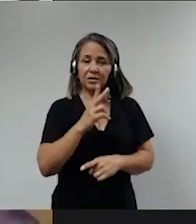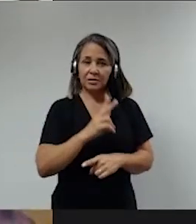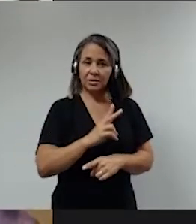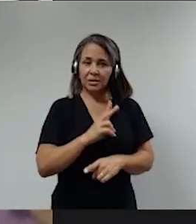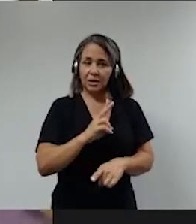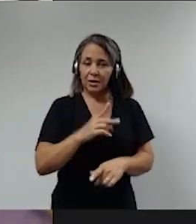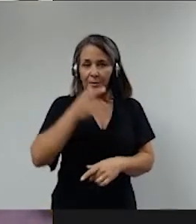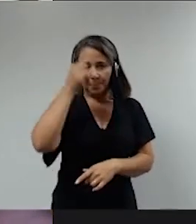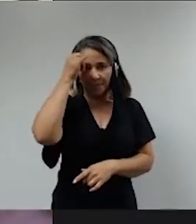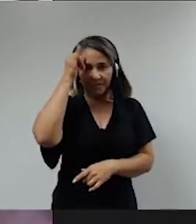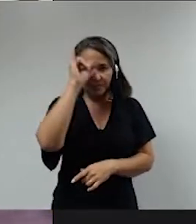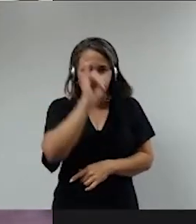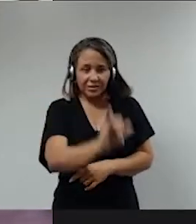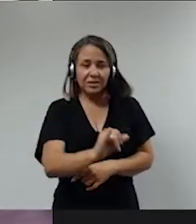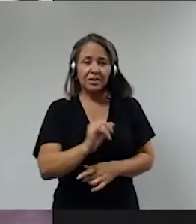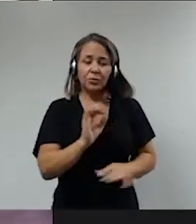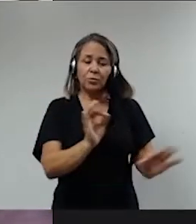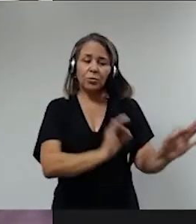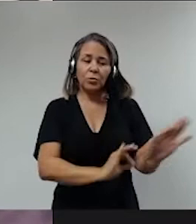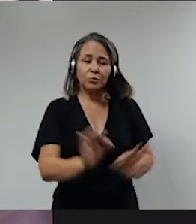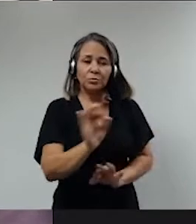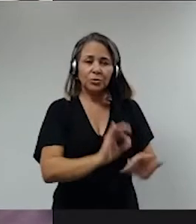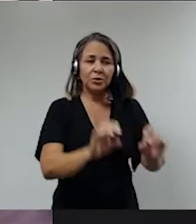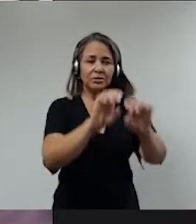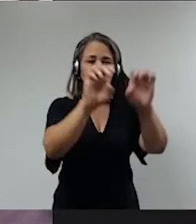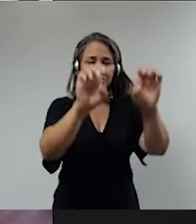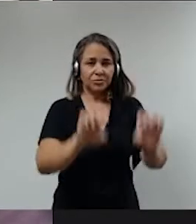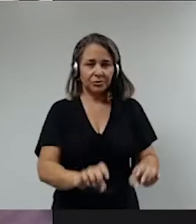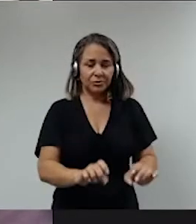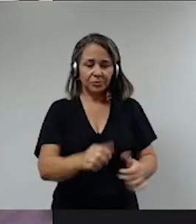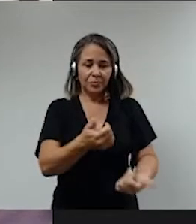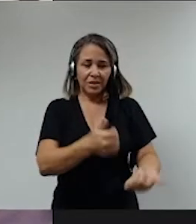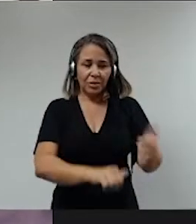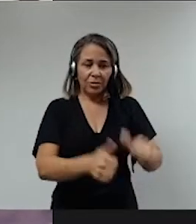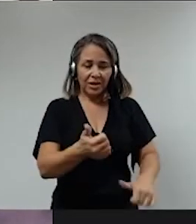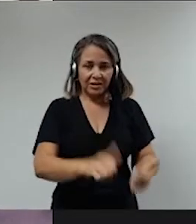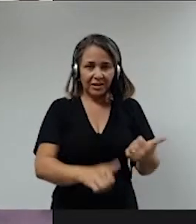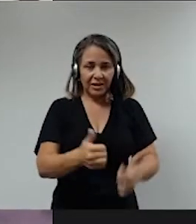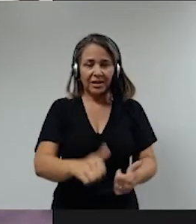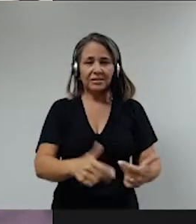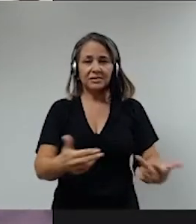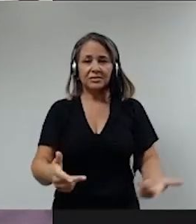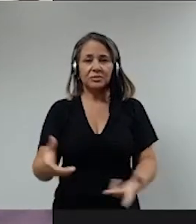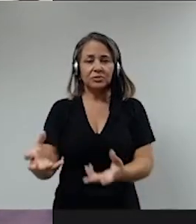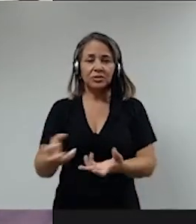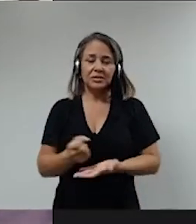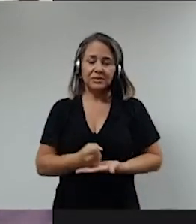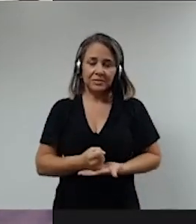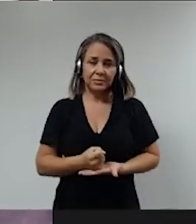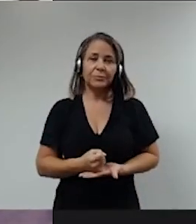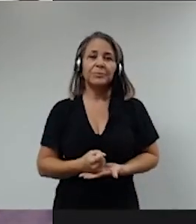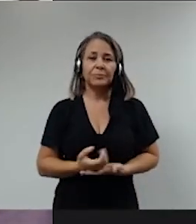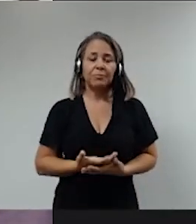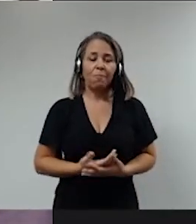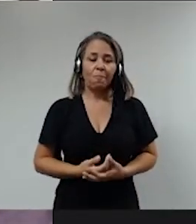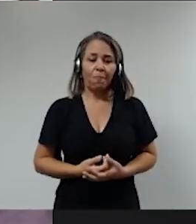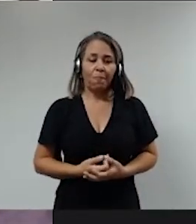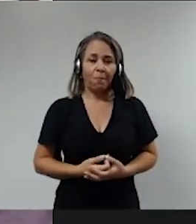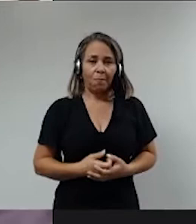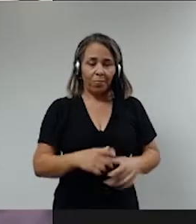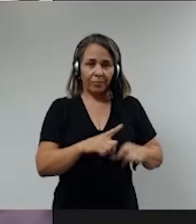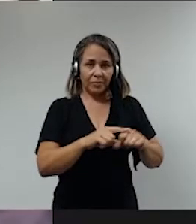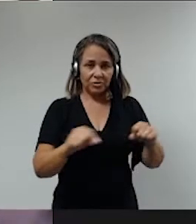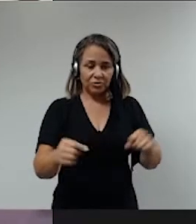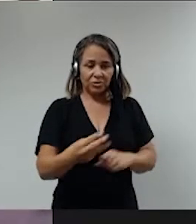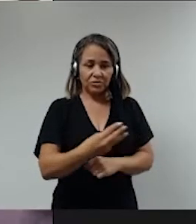mais voltado para uma questão de controle de estruturas, que são análises de fusões e aquisições, né? E aí, a partir do artigo 88